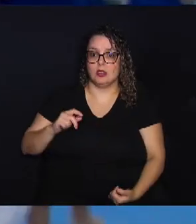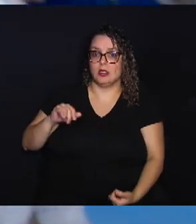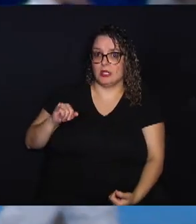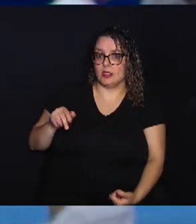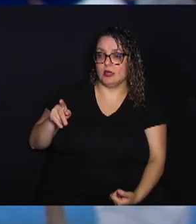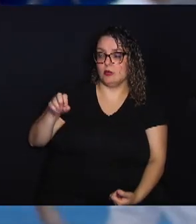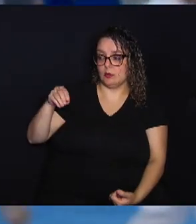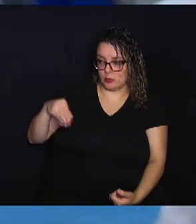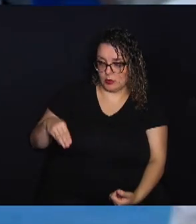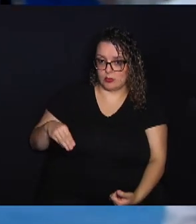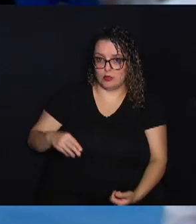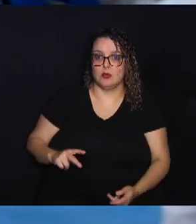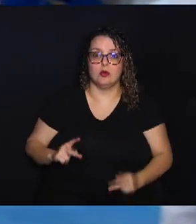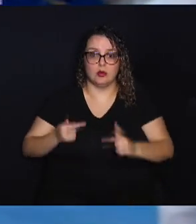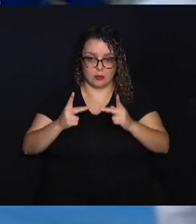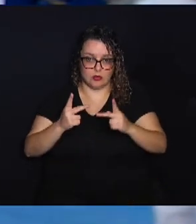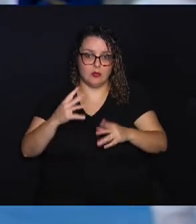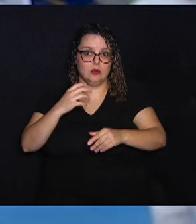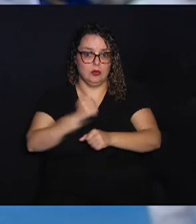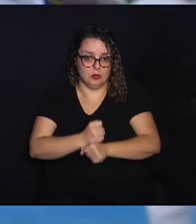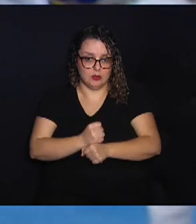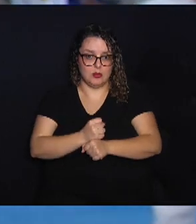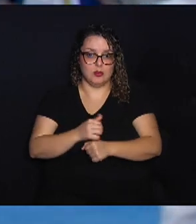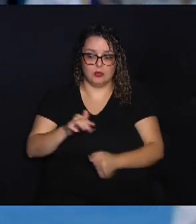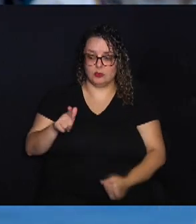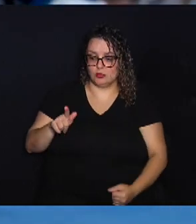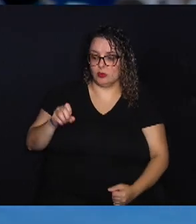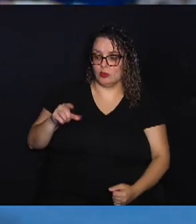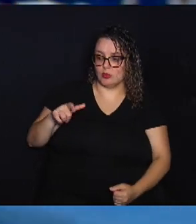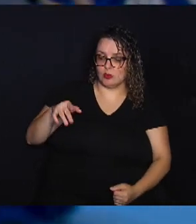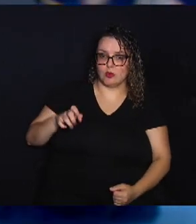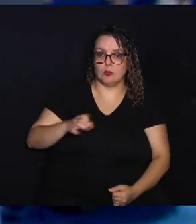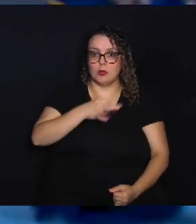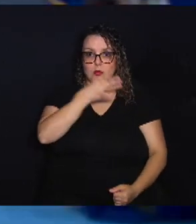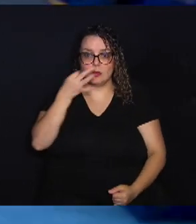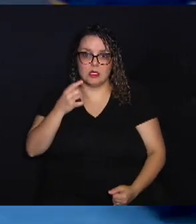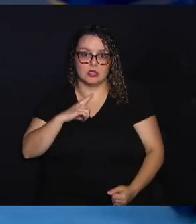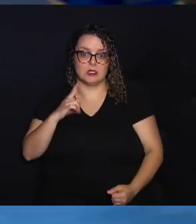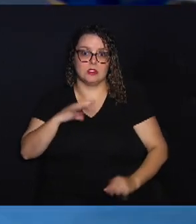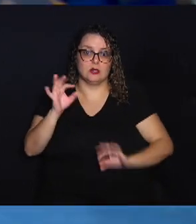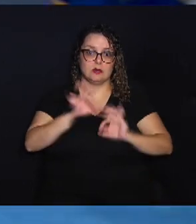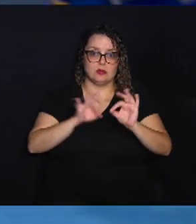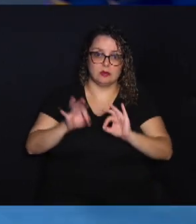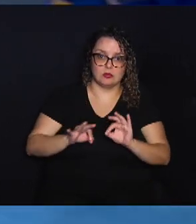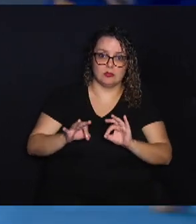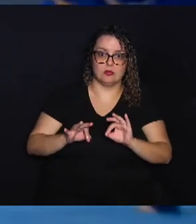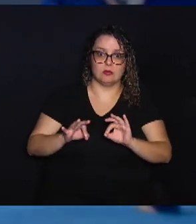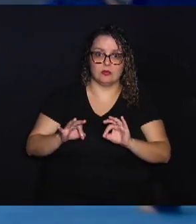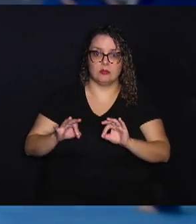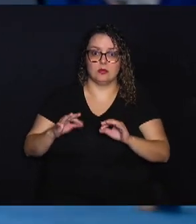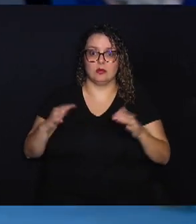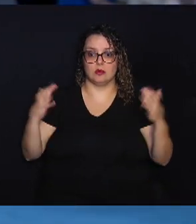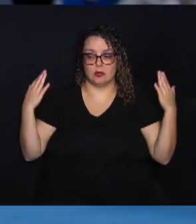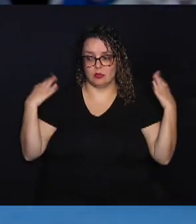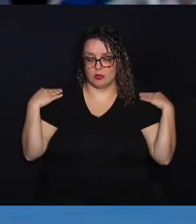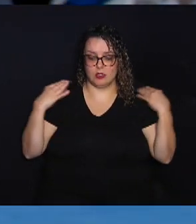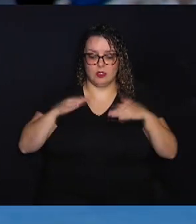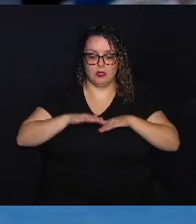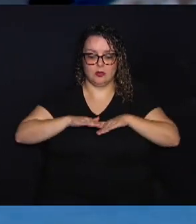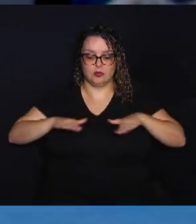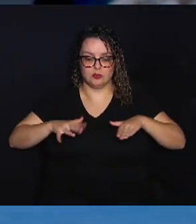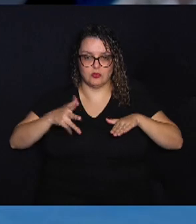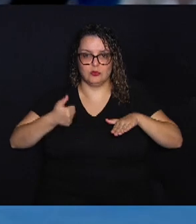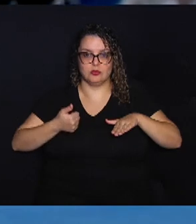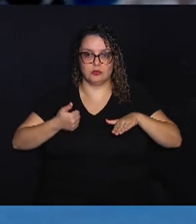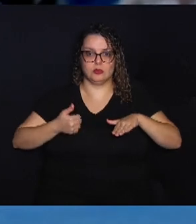e ele pode conquistar esse ponto através de um golpe perfeito, que ele tenha a projeção do seu adversário com as costas inteiras no chão, com força,